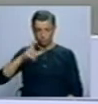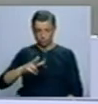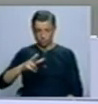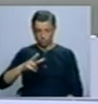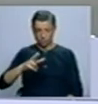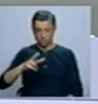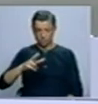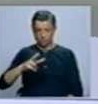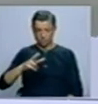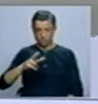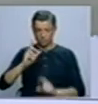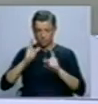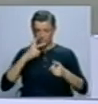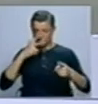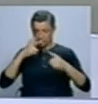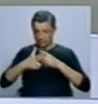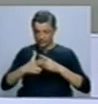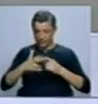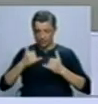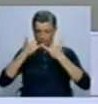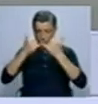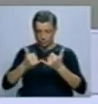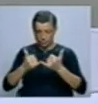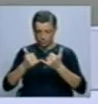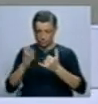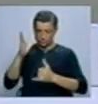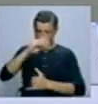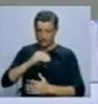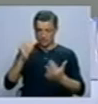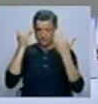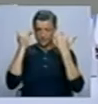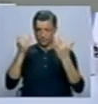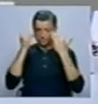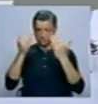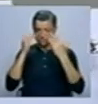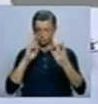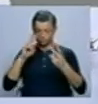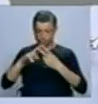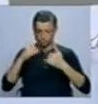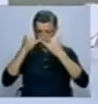fazer um intervalo e voltamos já com mais notícias. Até já.